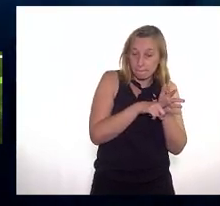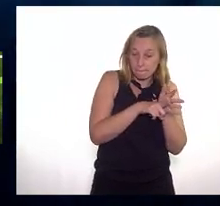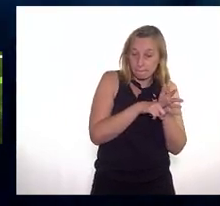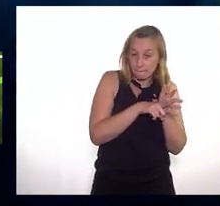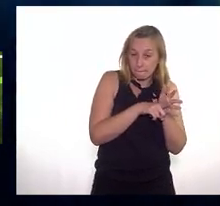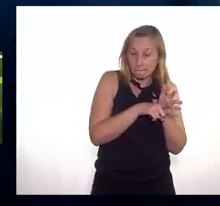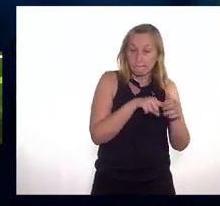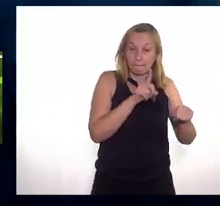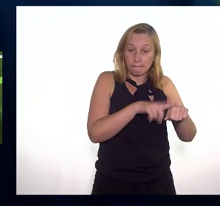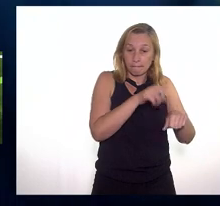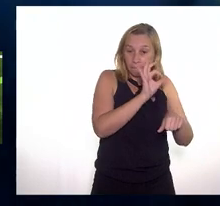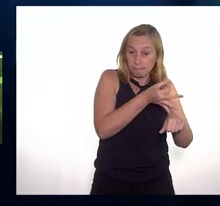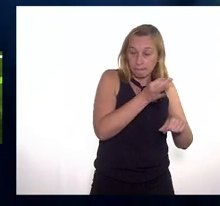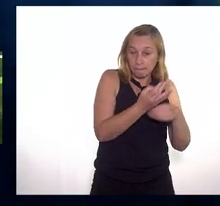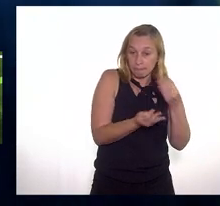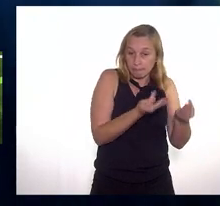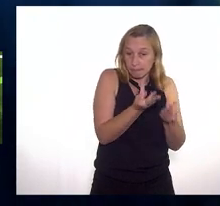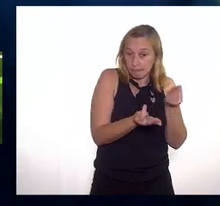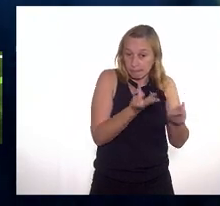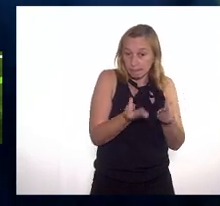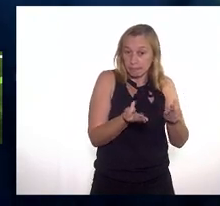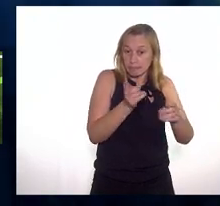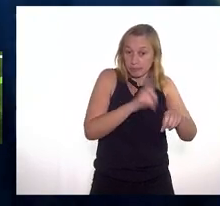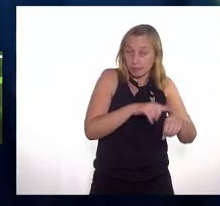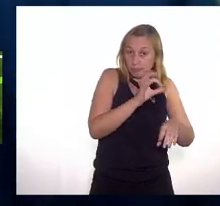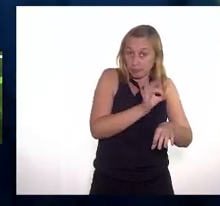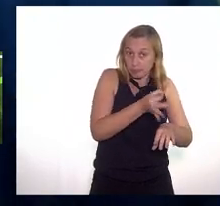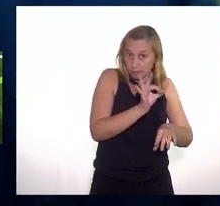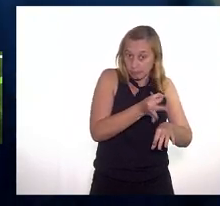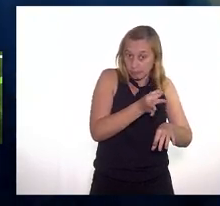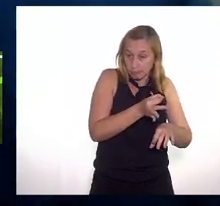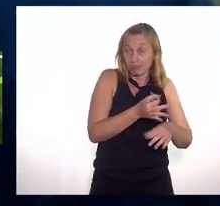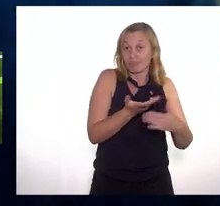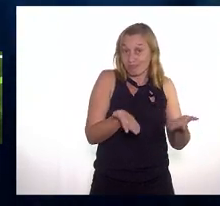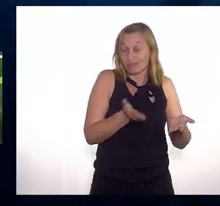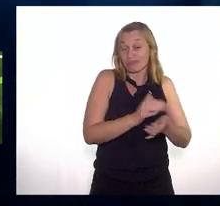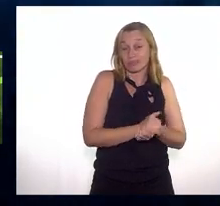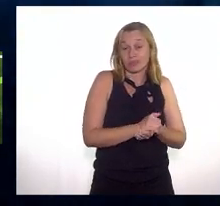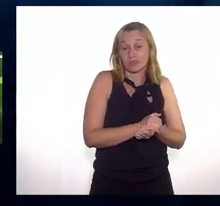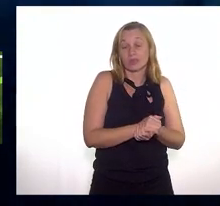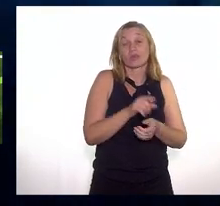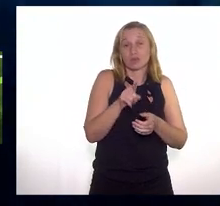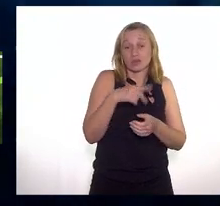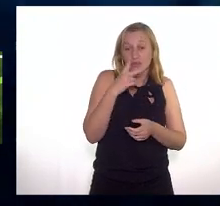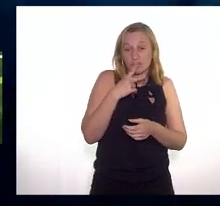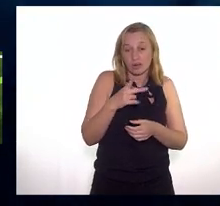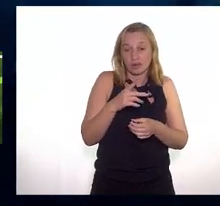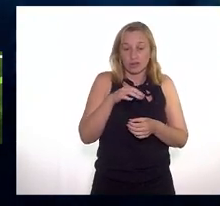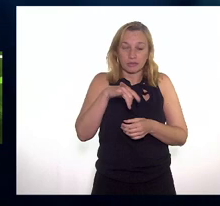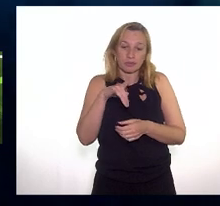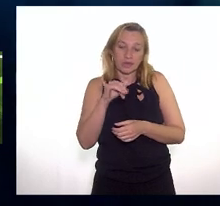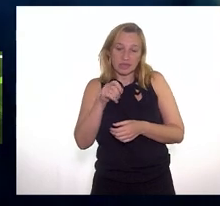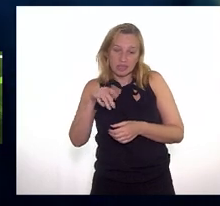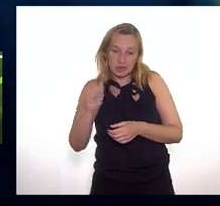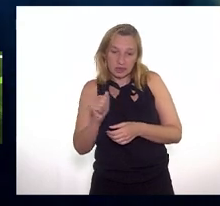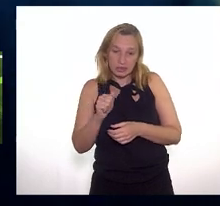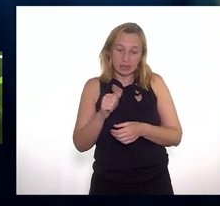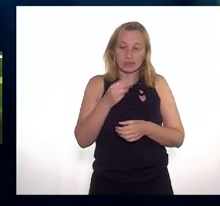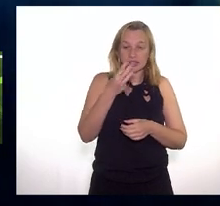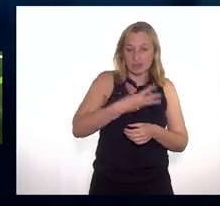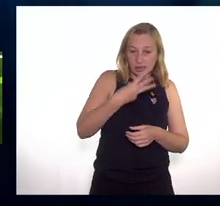no tempo correto, tratamento no tempo correto e reabilitação correta. Então, você fala de medicina terciária e